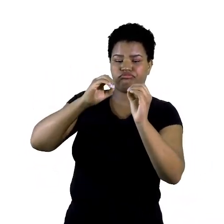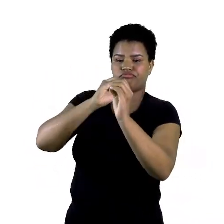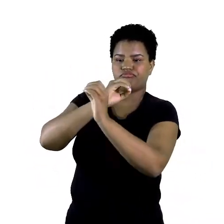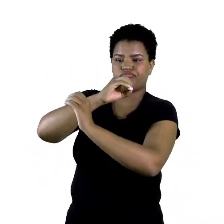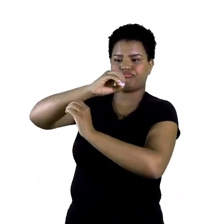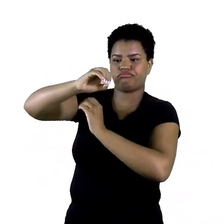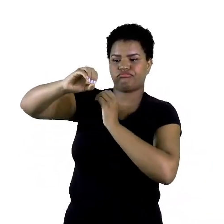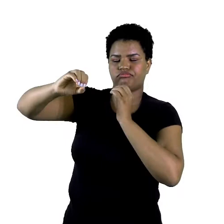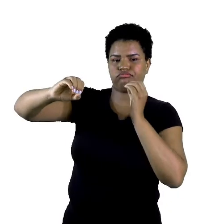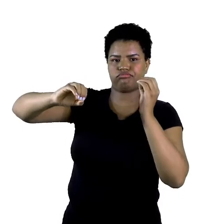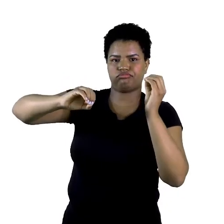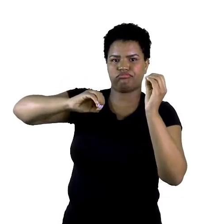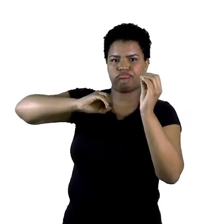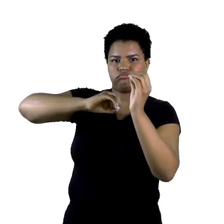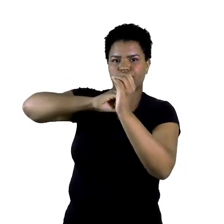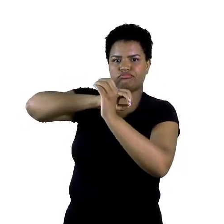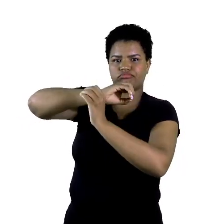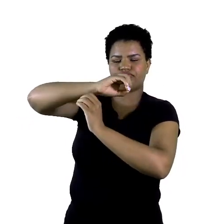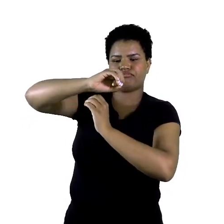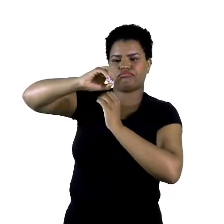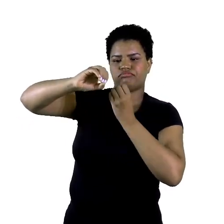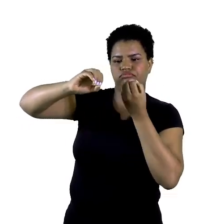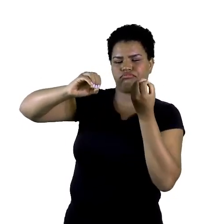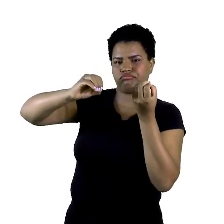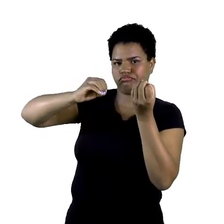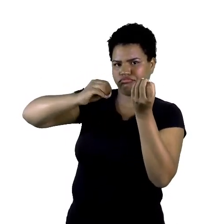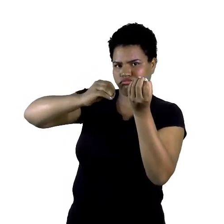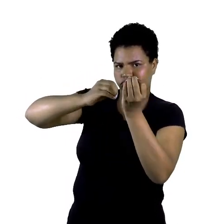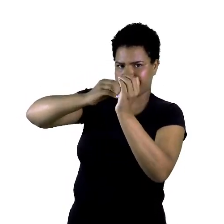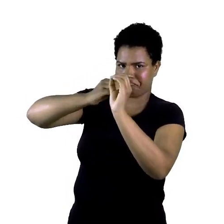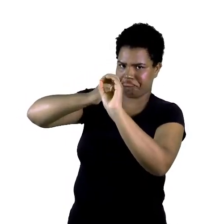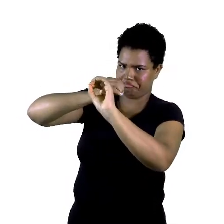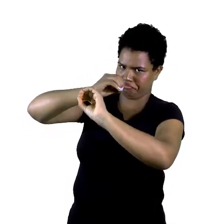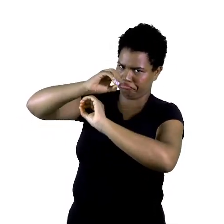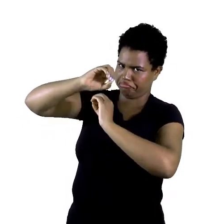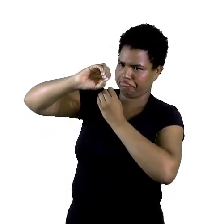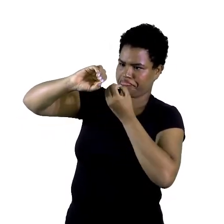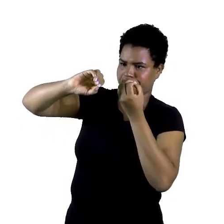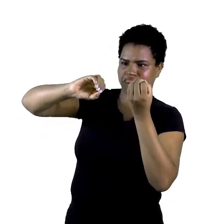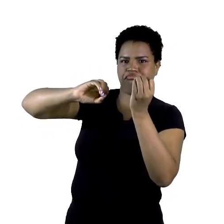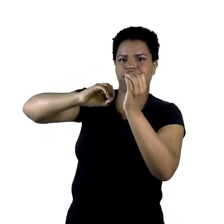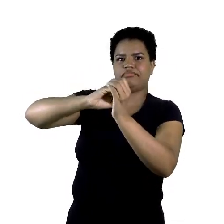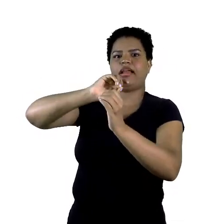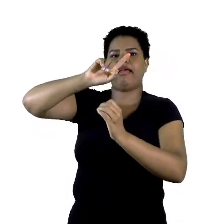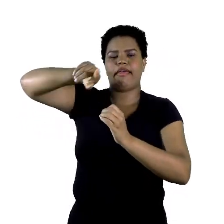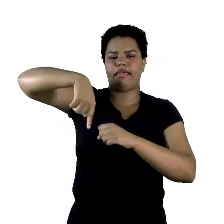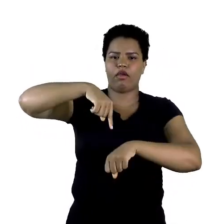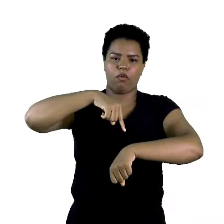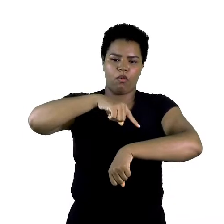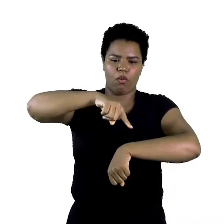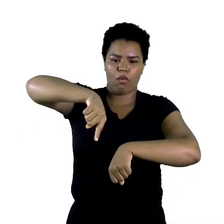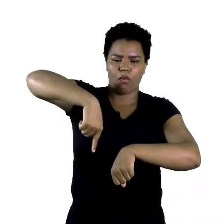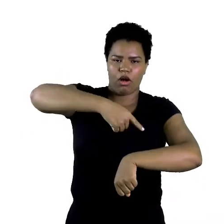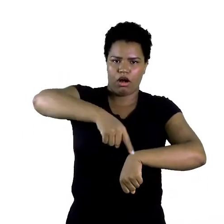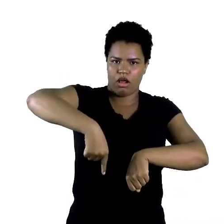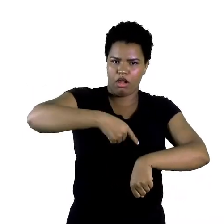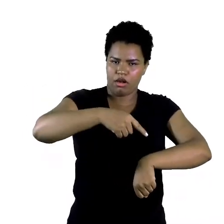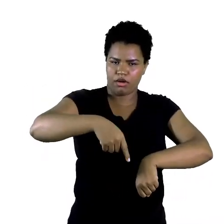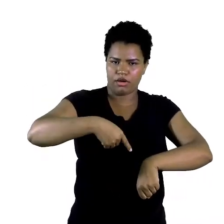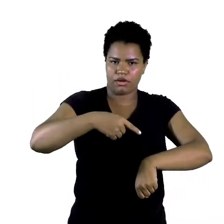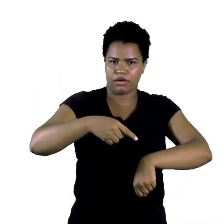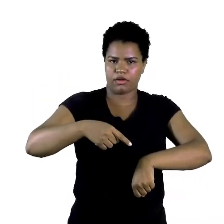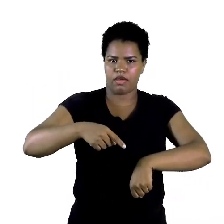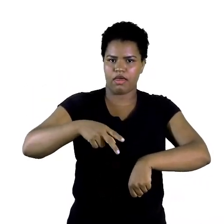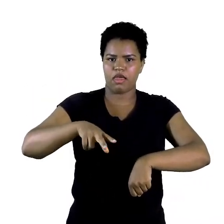pelo planeta em torno do seu eixo. Esse movimento é realizado no sentido horário e é provocado pelas